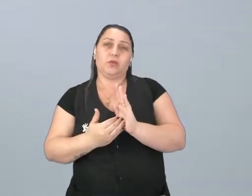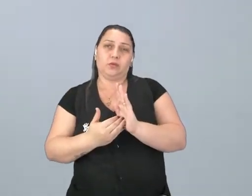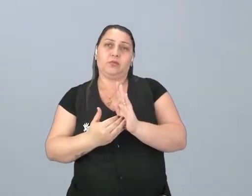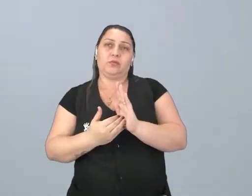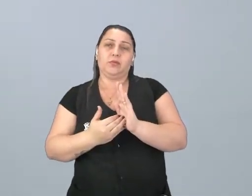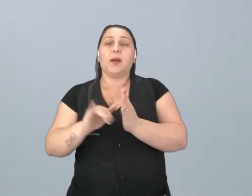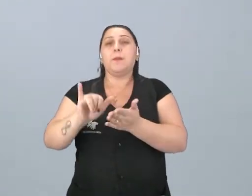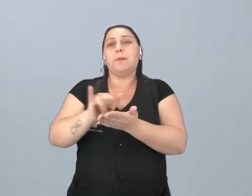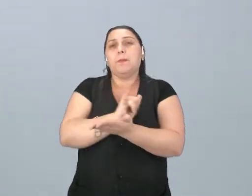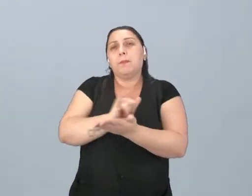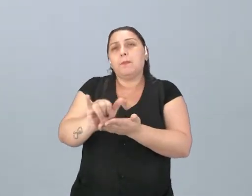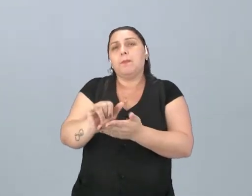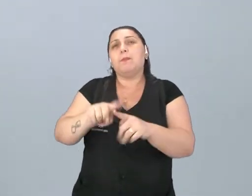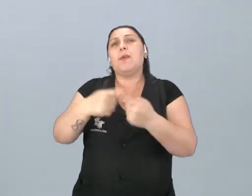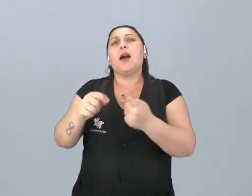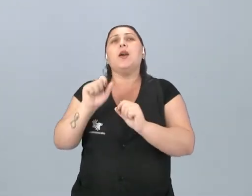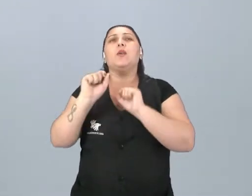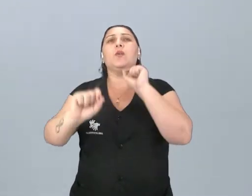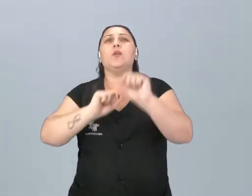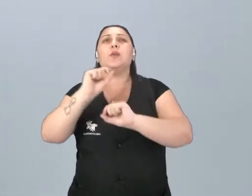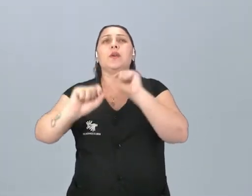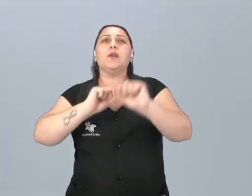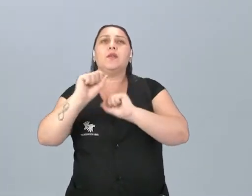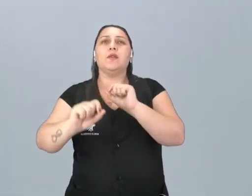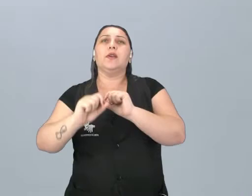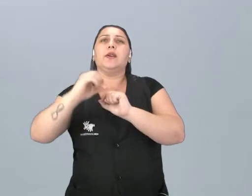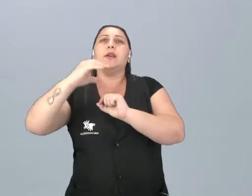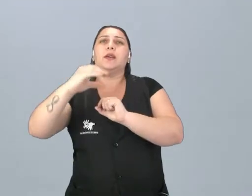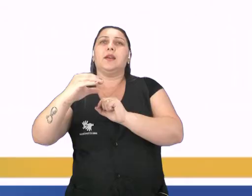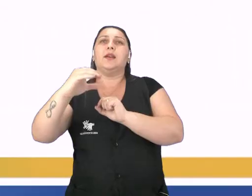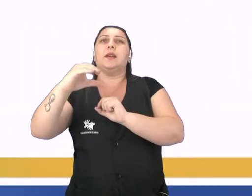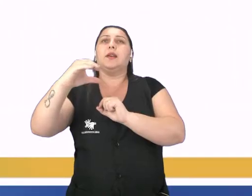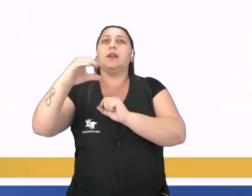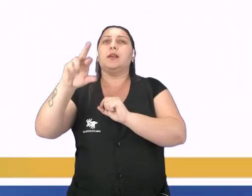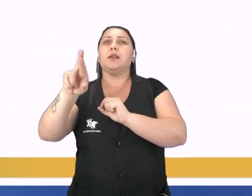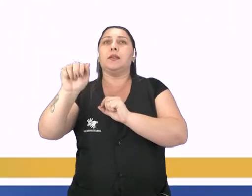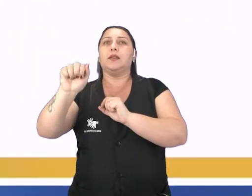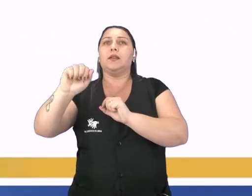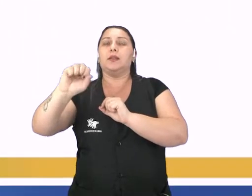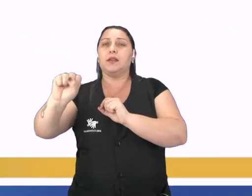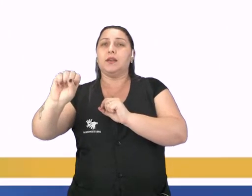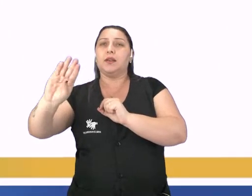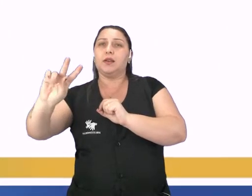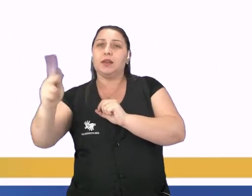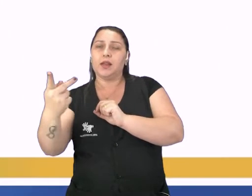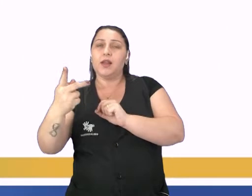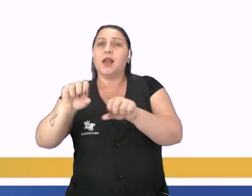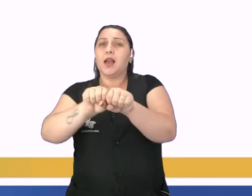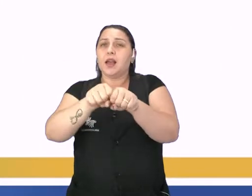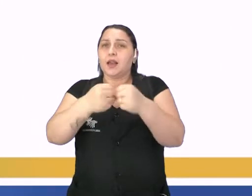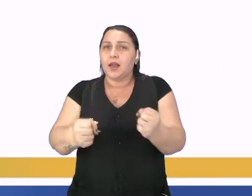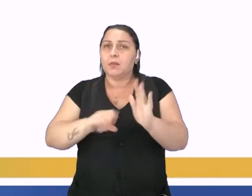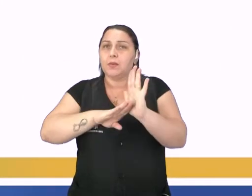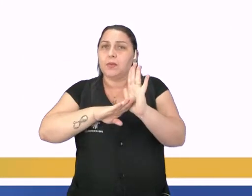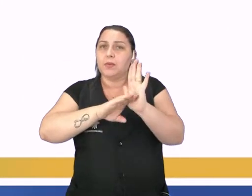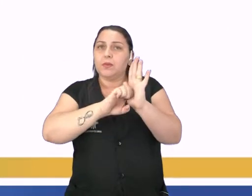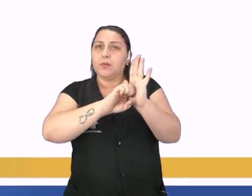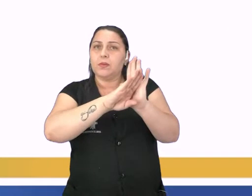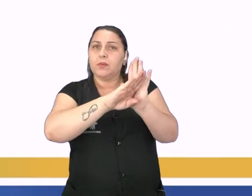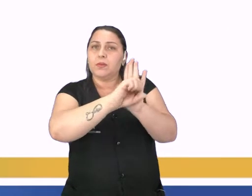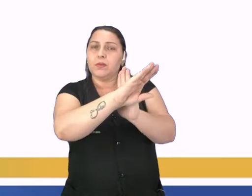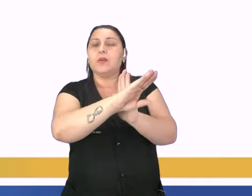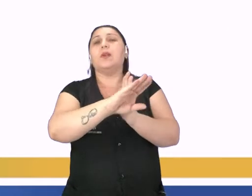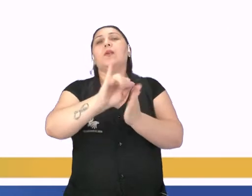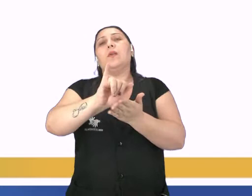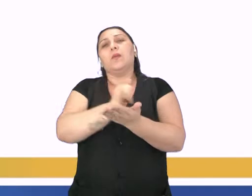York. Mas o que foi esse crash? Observe. O crash da Bolsa de Nova York, ou seja, a quebra da Bolsa de Nova York.